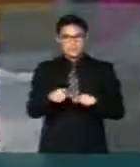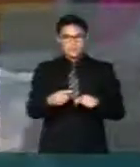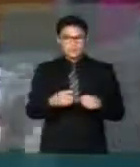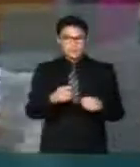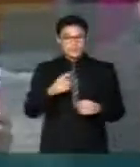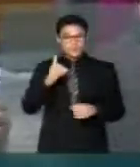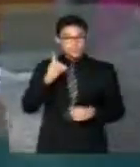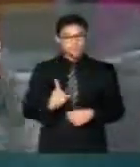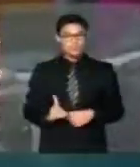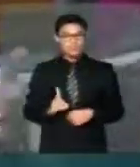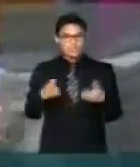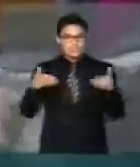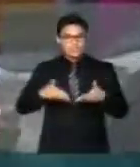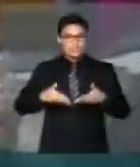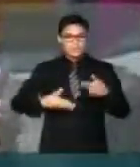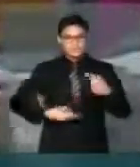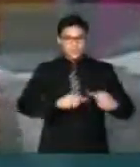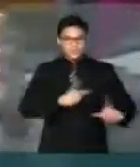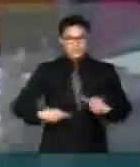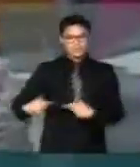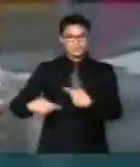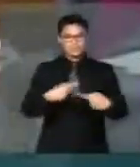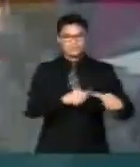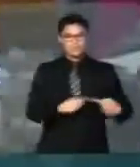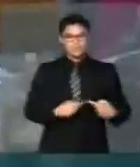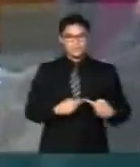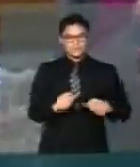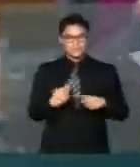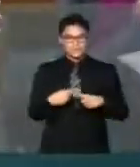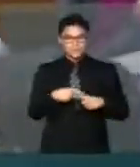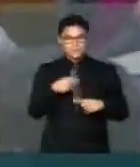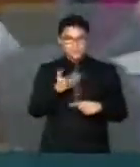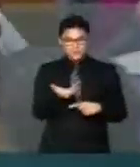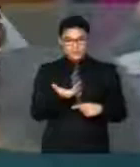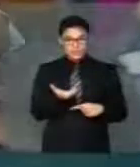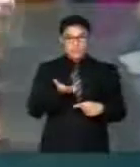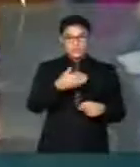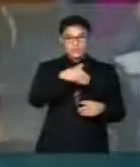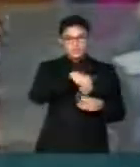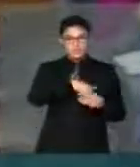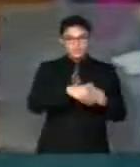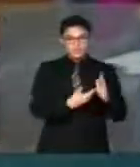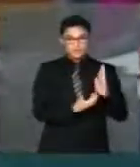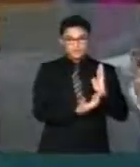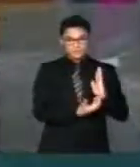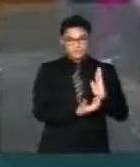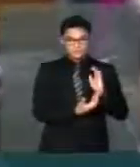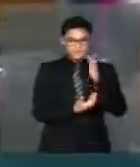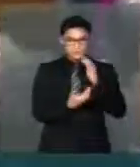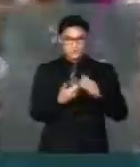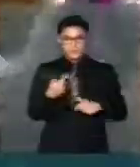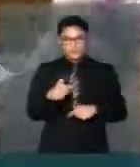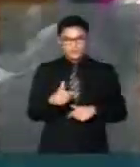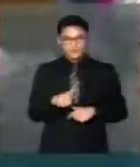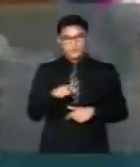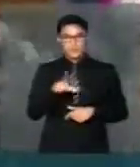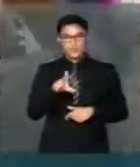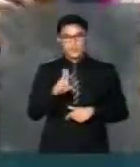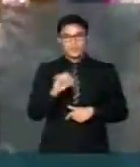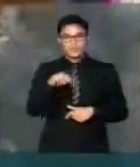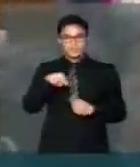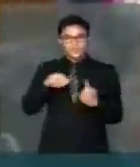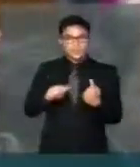debates. Parece que a medida aqui da Câmara era para atingir especialmente o pessoal, não ter Luciana, Heloísa,